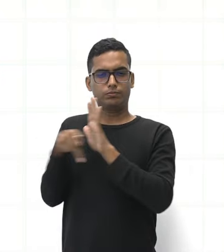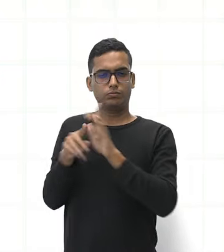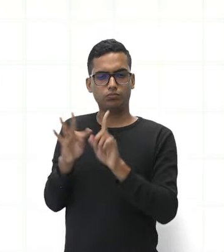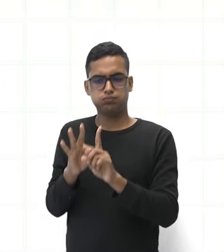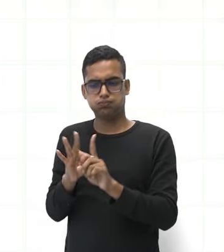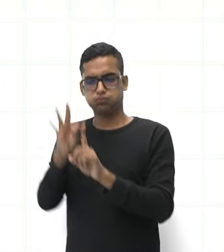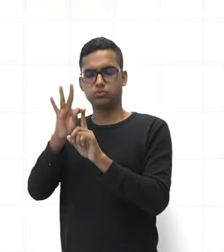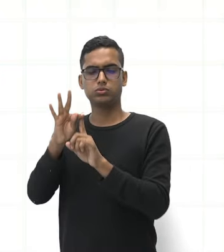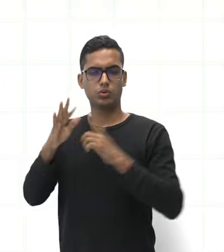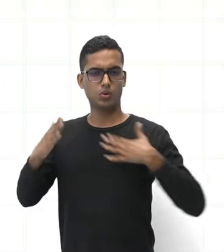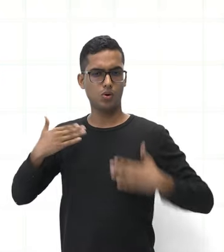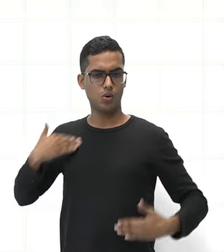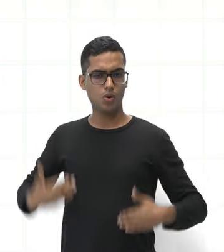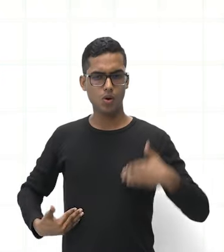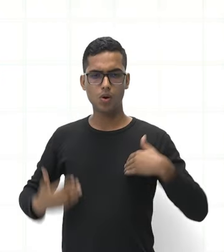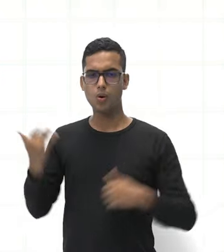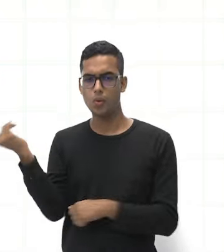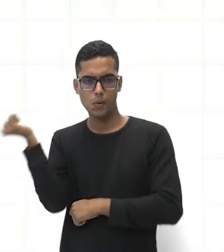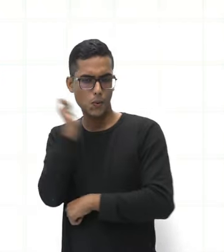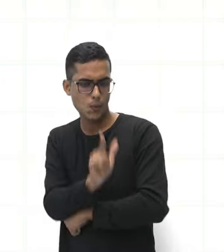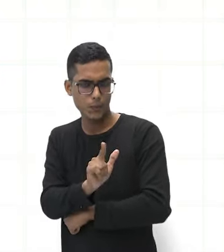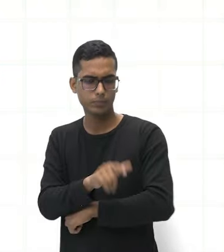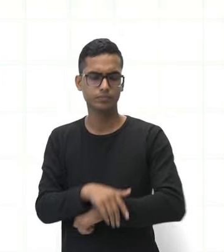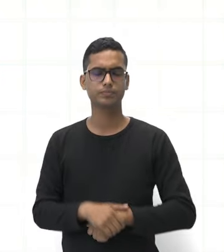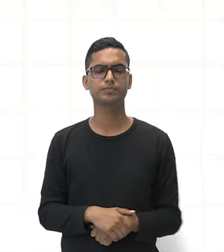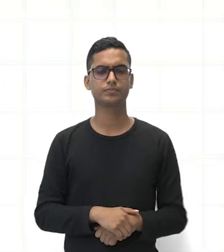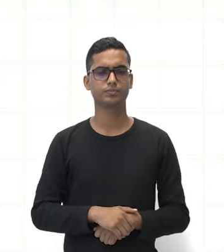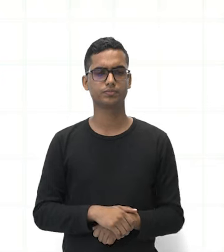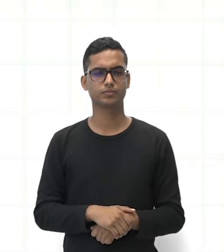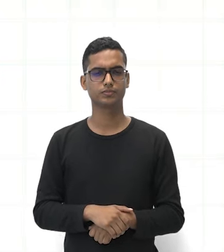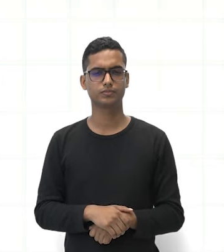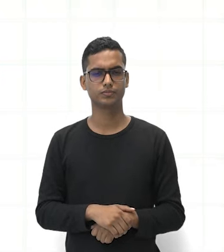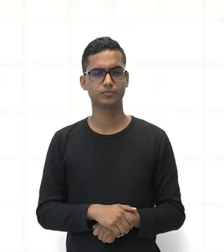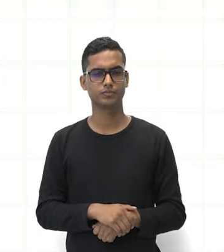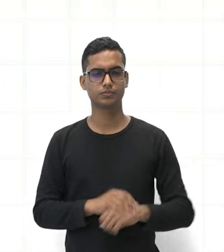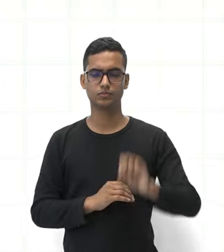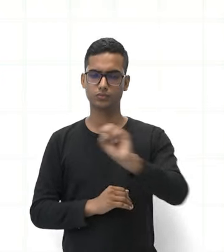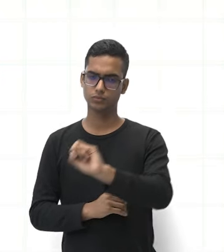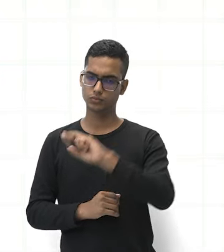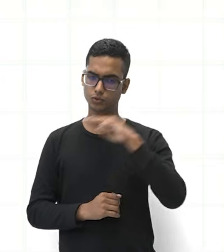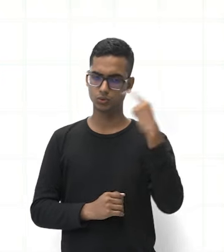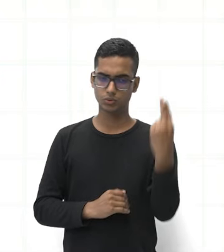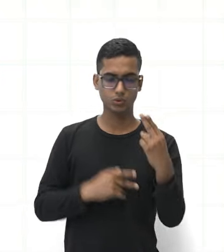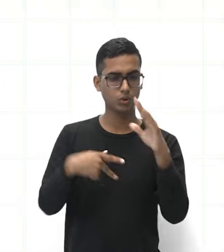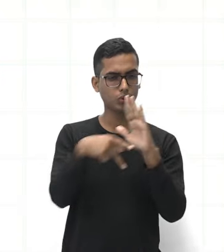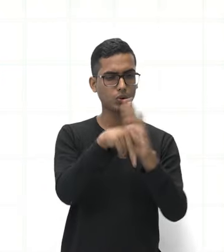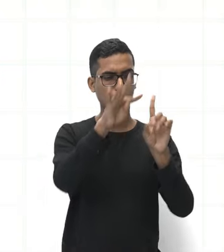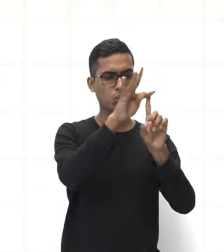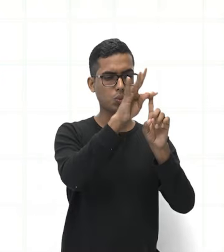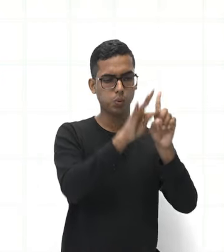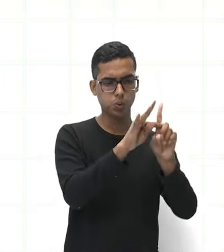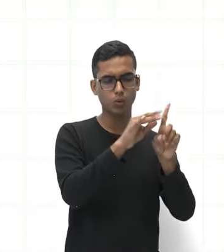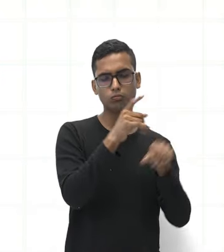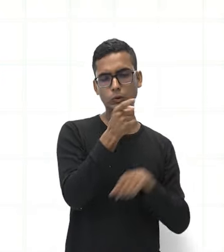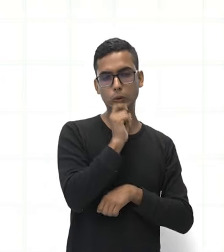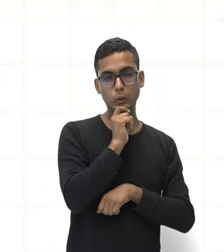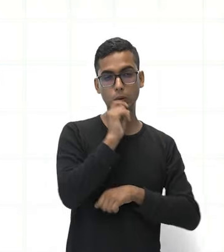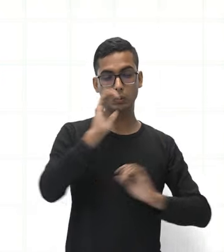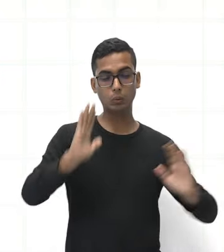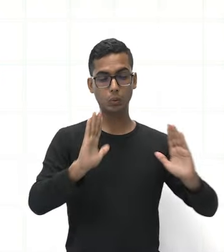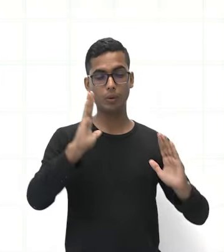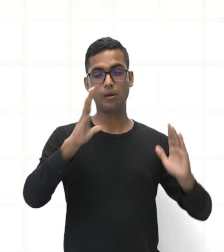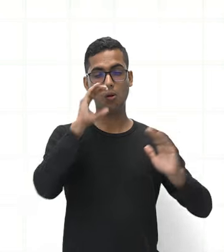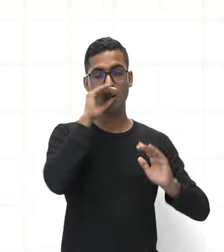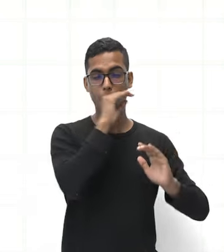temperatura do nosso corpo se aumente ou esfria, quando está no calor,